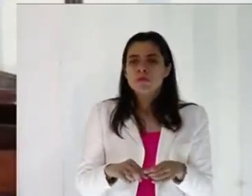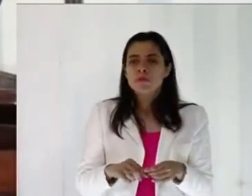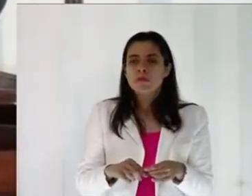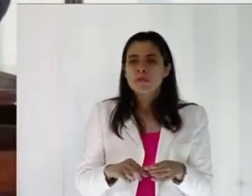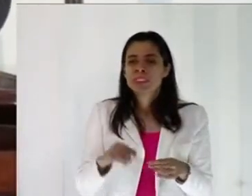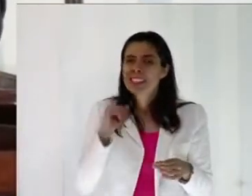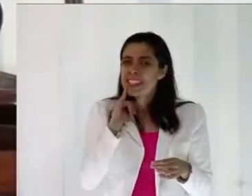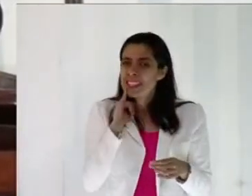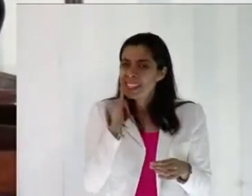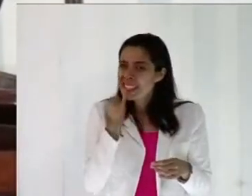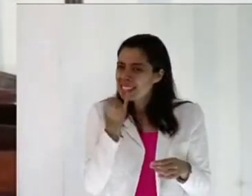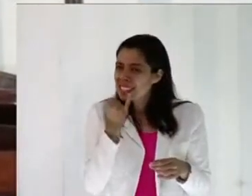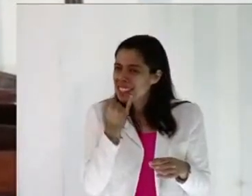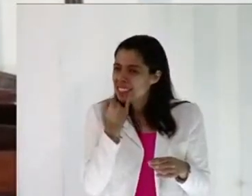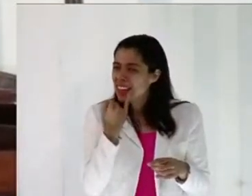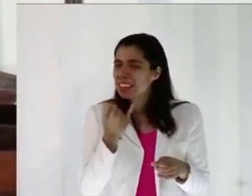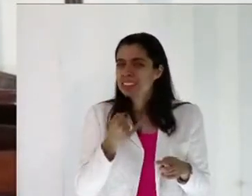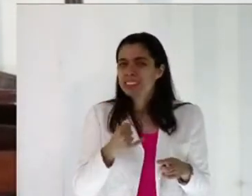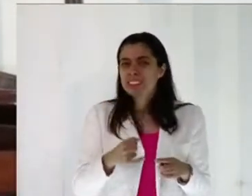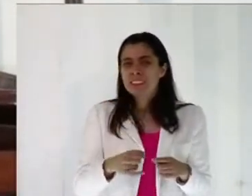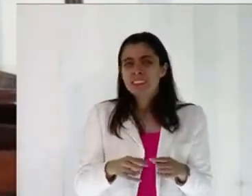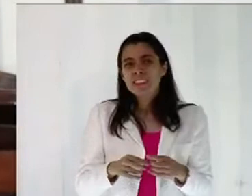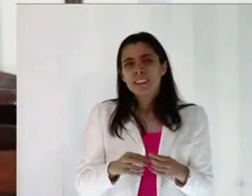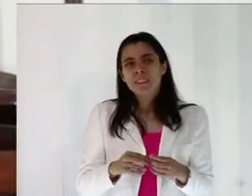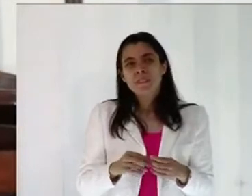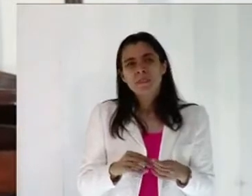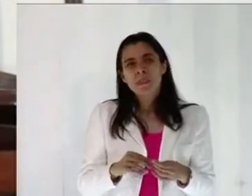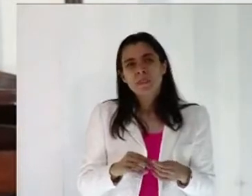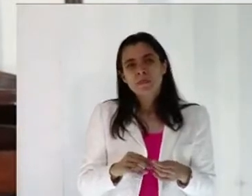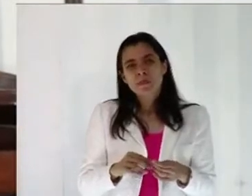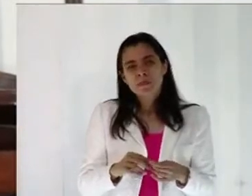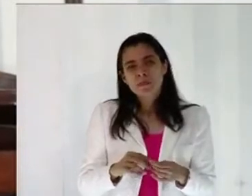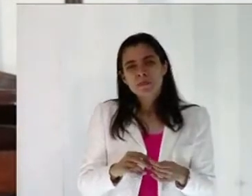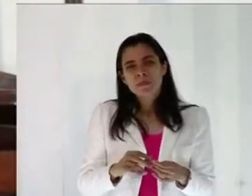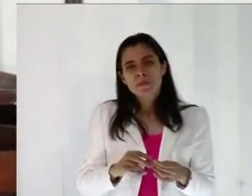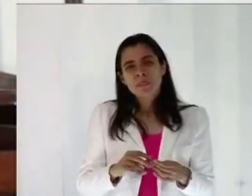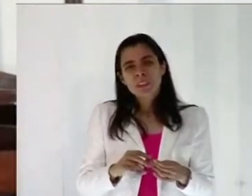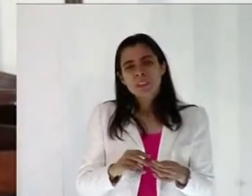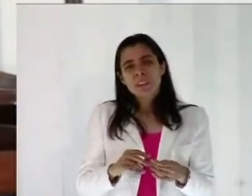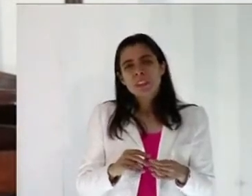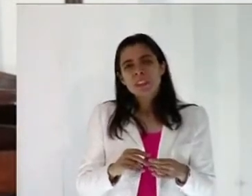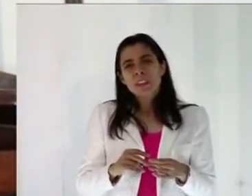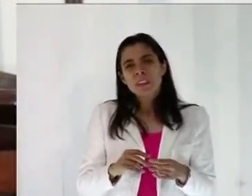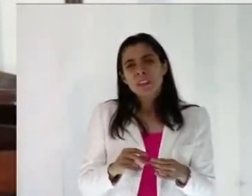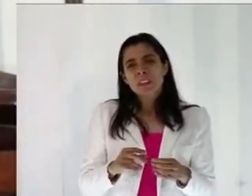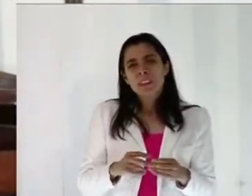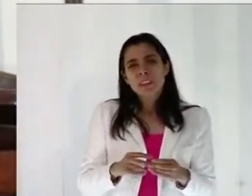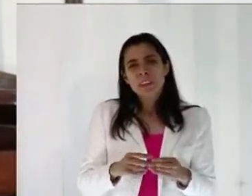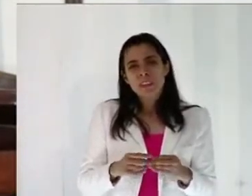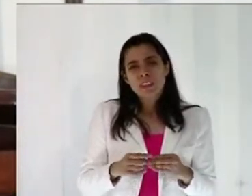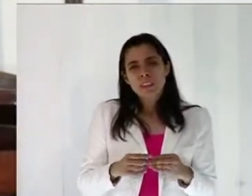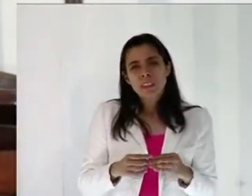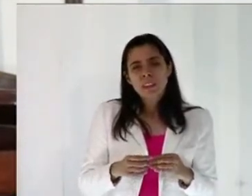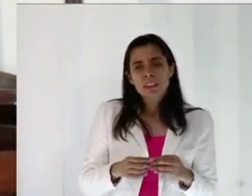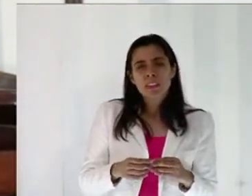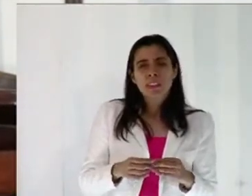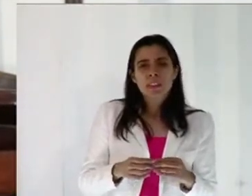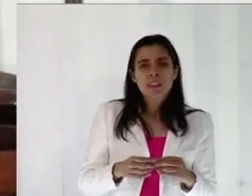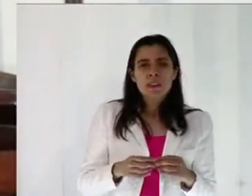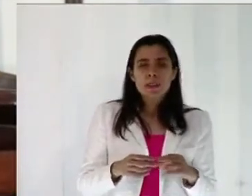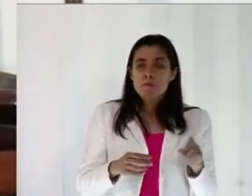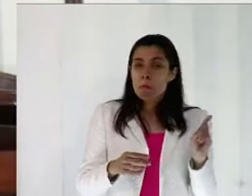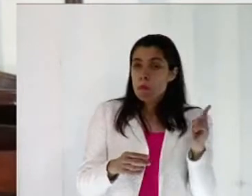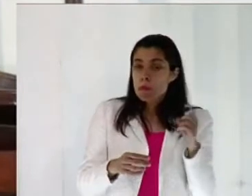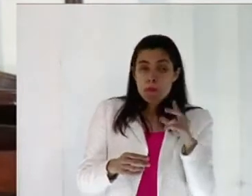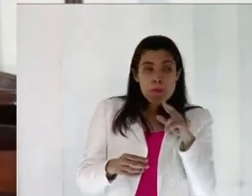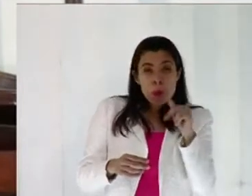Isaac, como um tipo de Cristo, está carregando a lenha para o holocausto. Ele ainda não sabe, ele ainda não imagina que